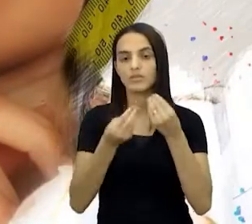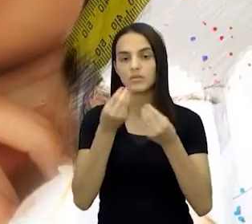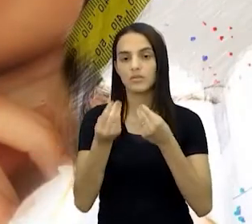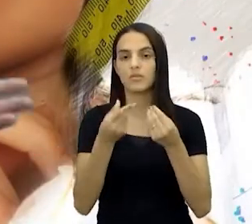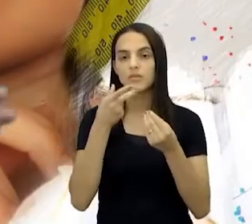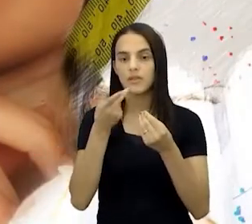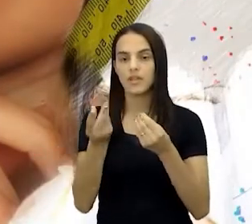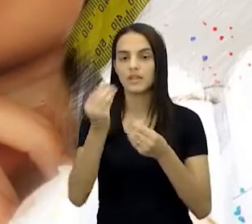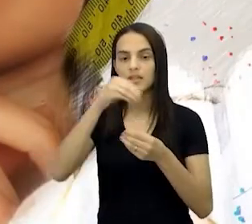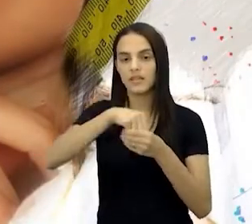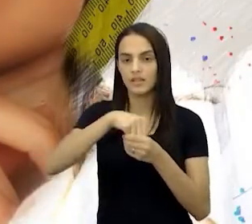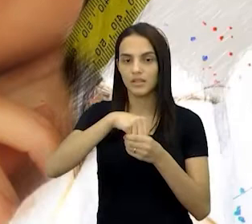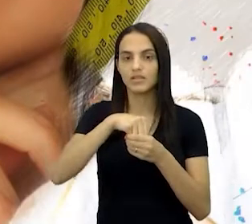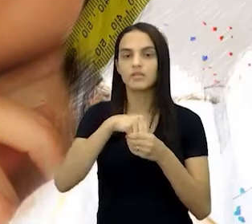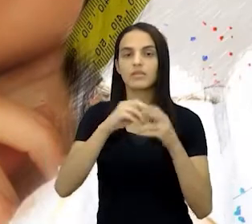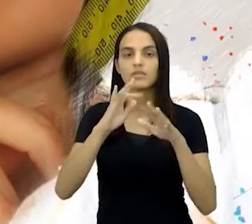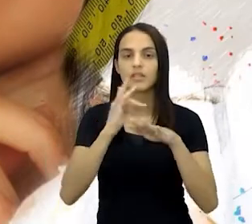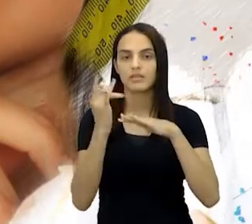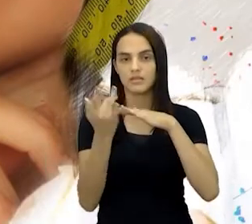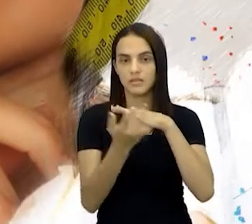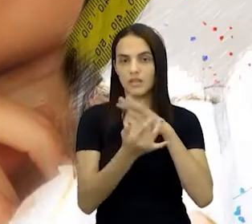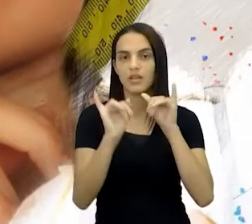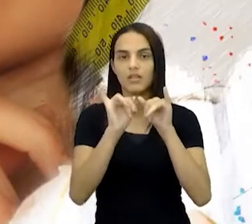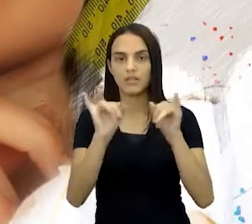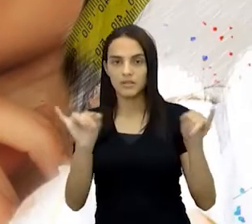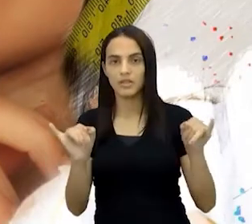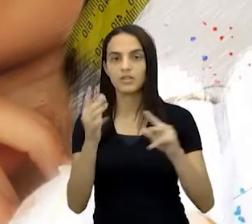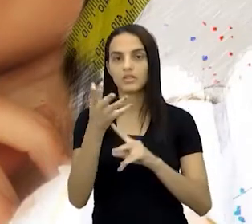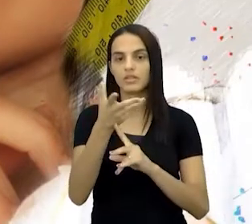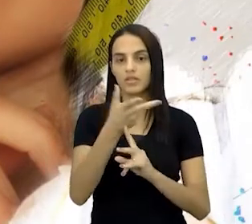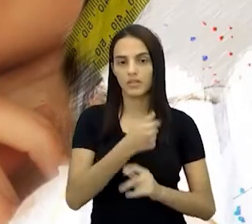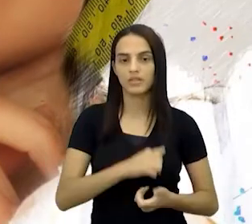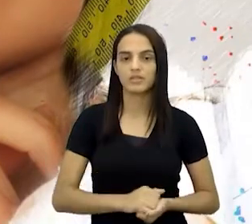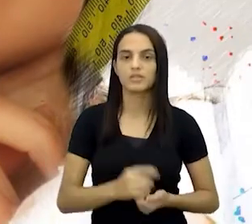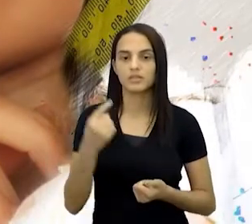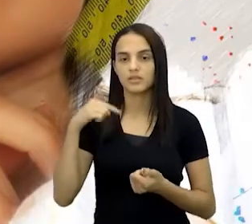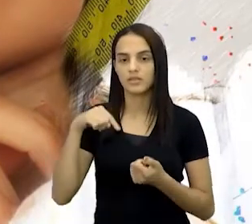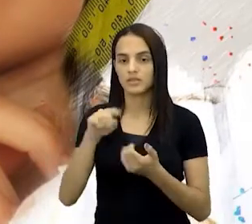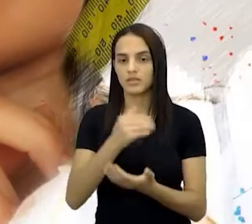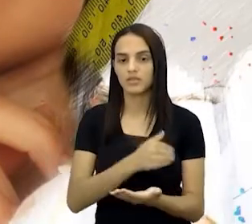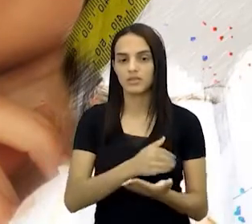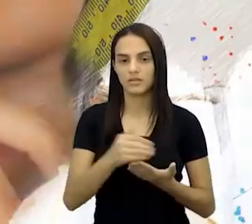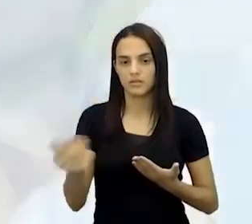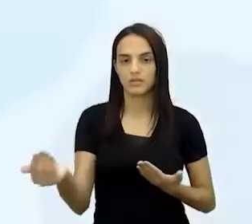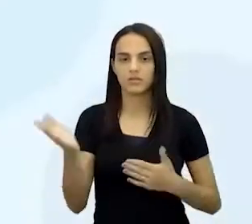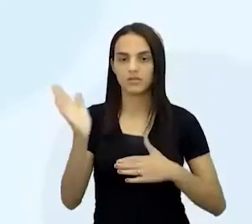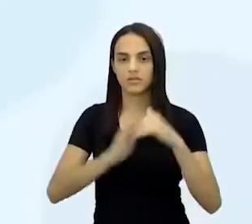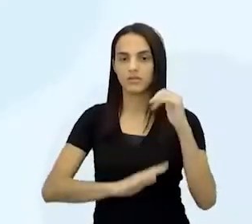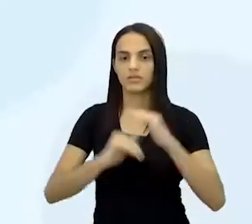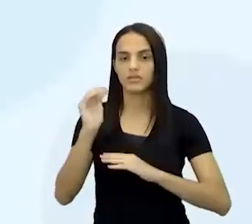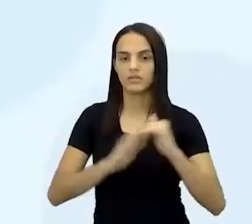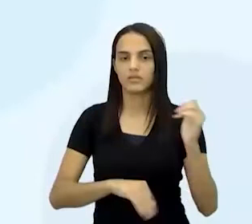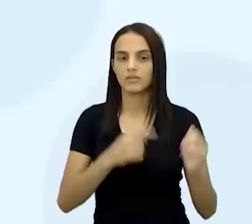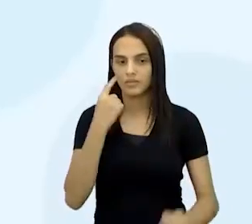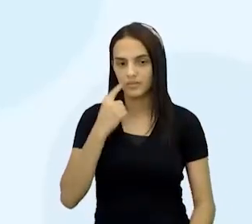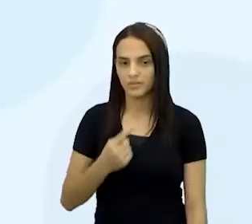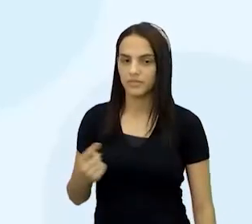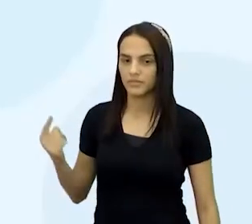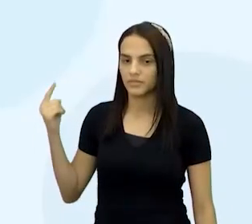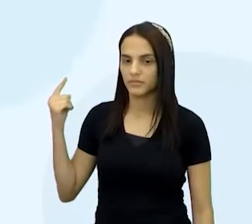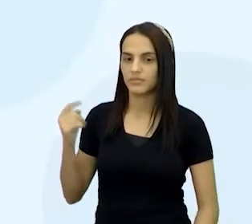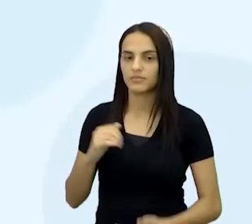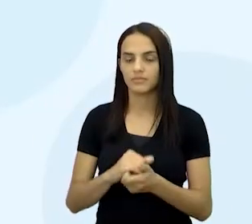aí das redes sociais, na mídia e na arte. Para a gente começar, olha só as nossas habilidades. Na tela para